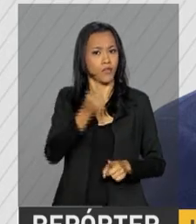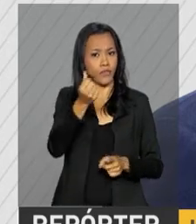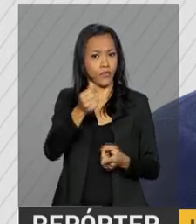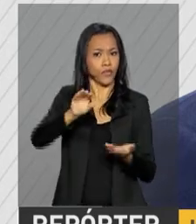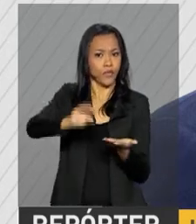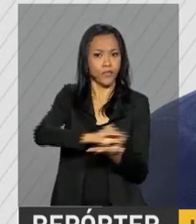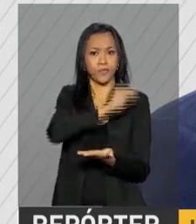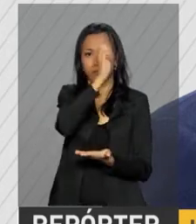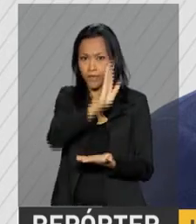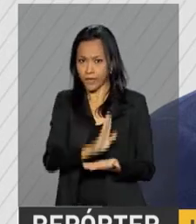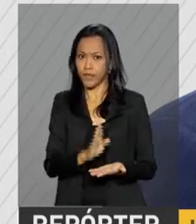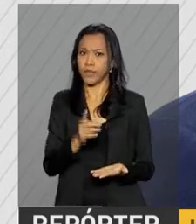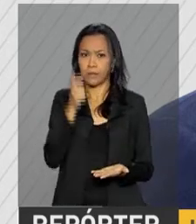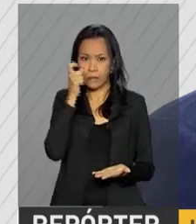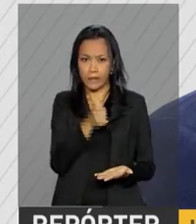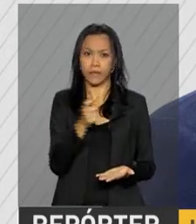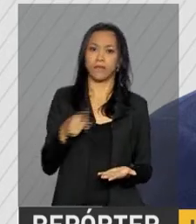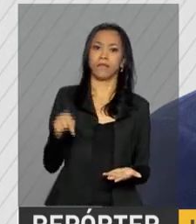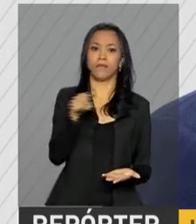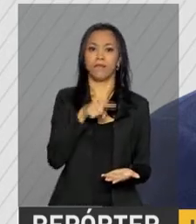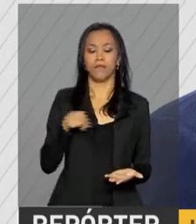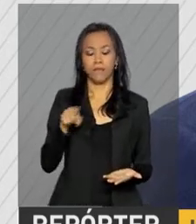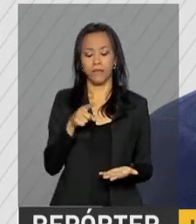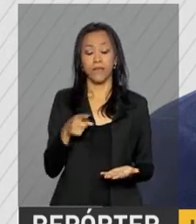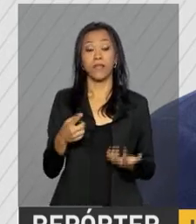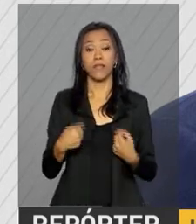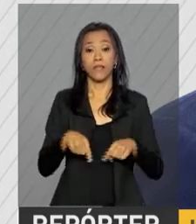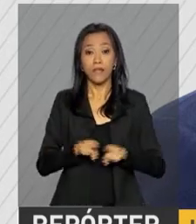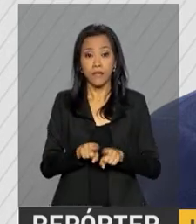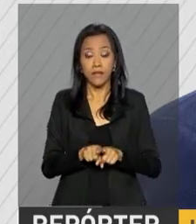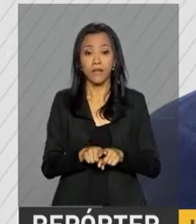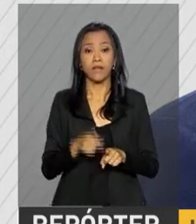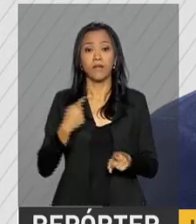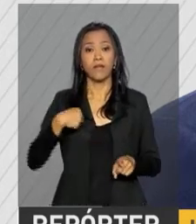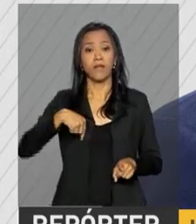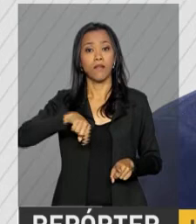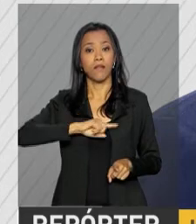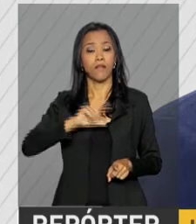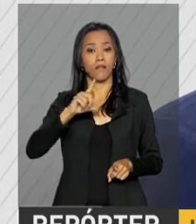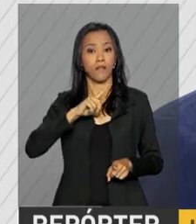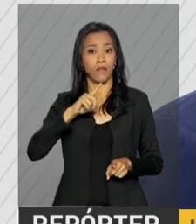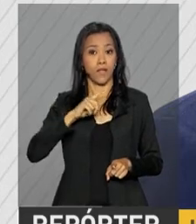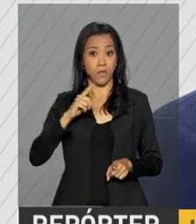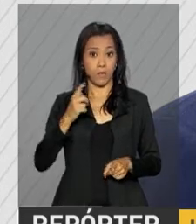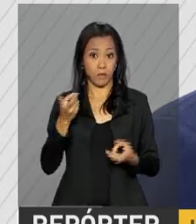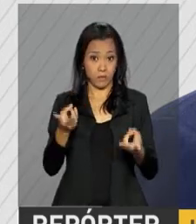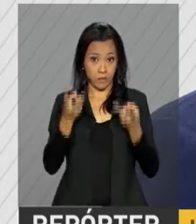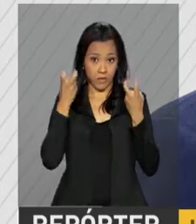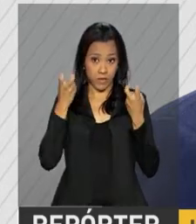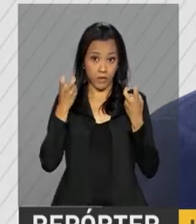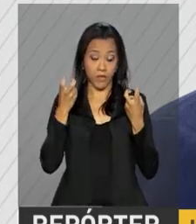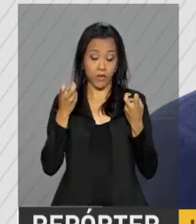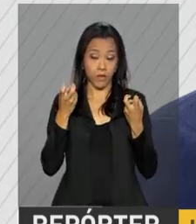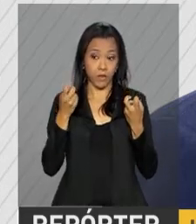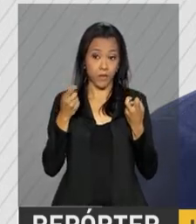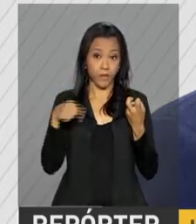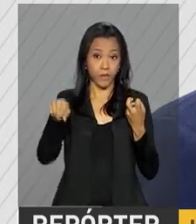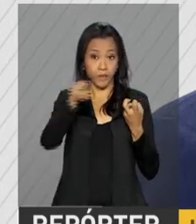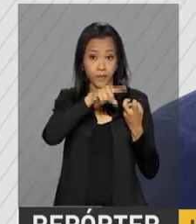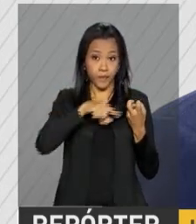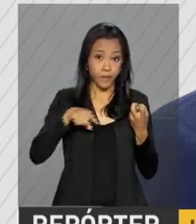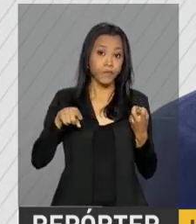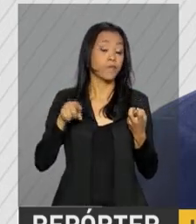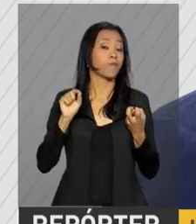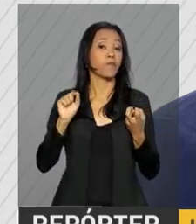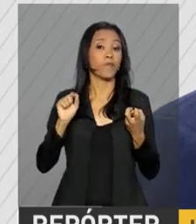Brasil e também nós temos visto autoridades que estão se sentindo,